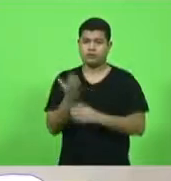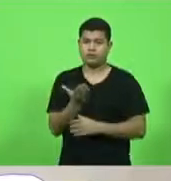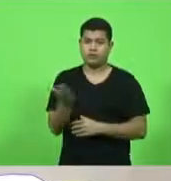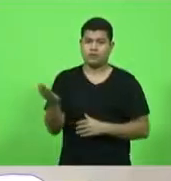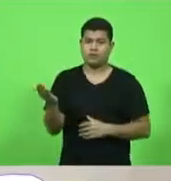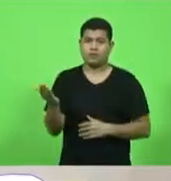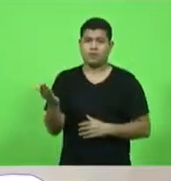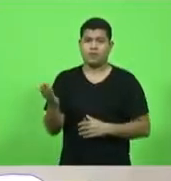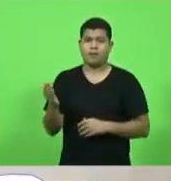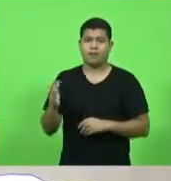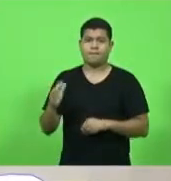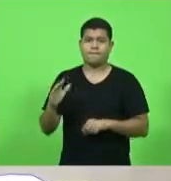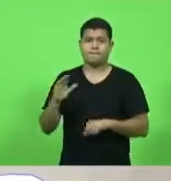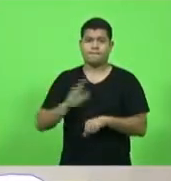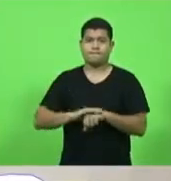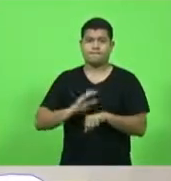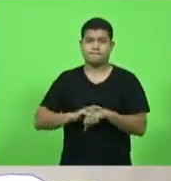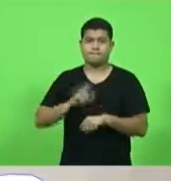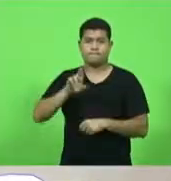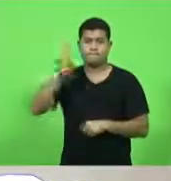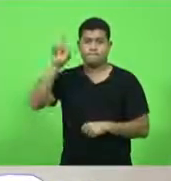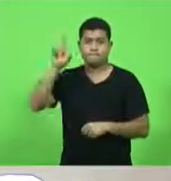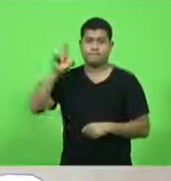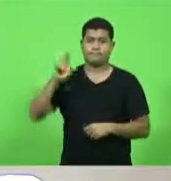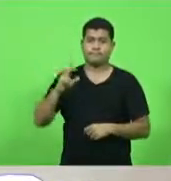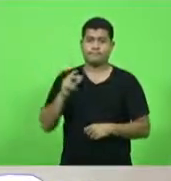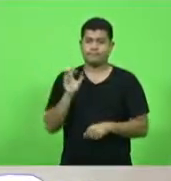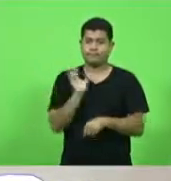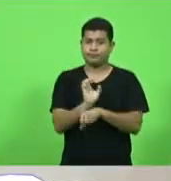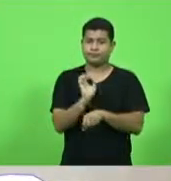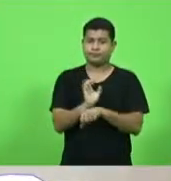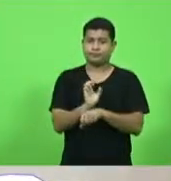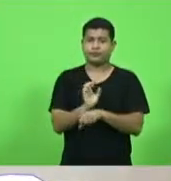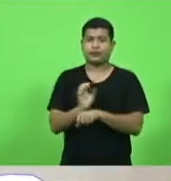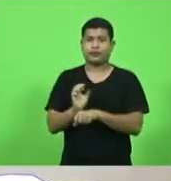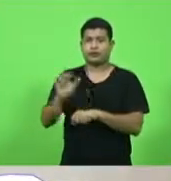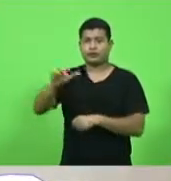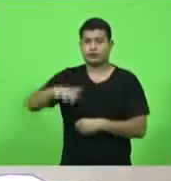de propriedade do Estado situados nos municípios de Blumenau.